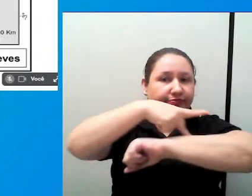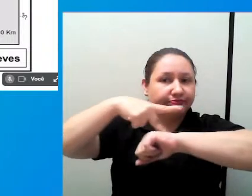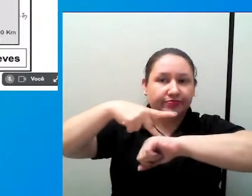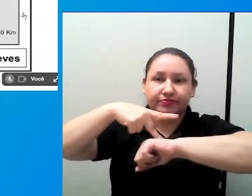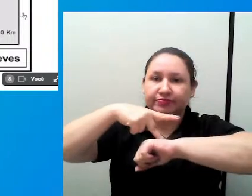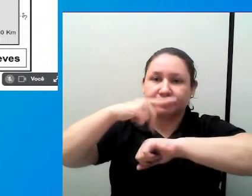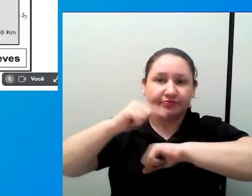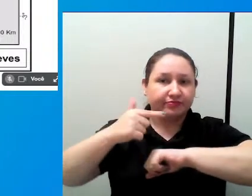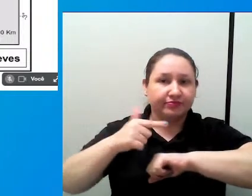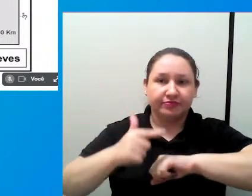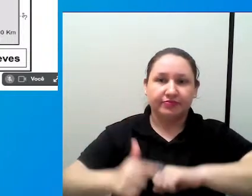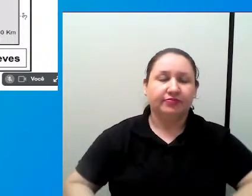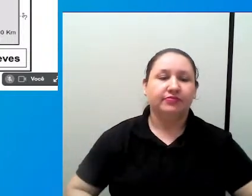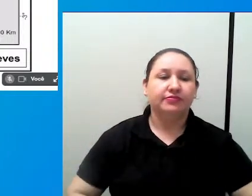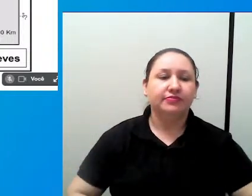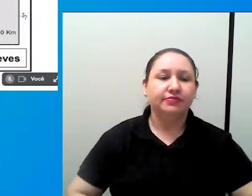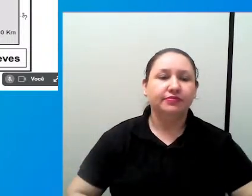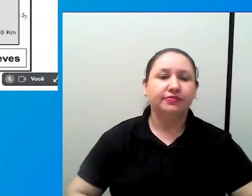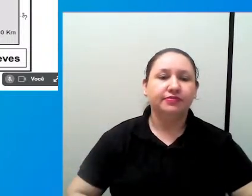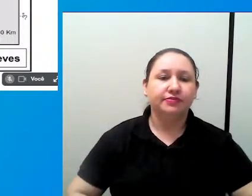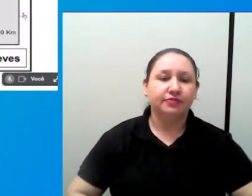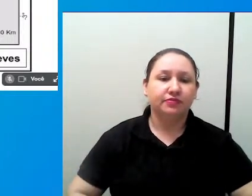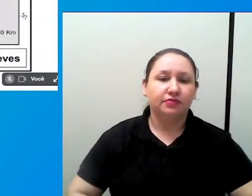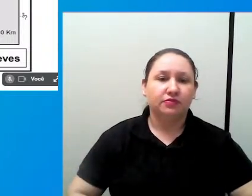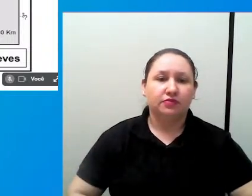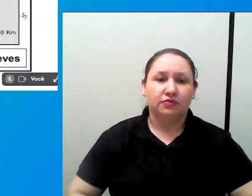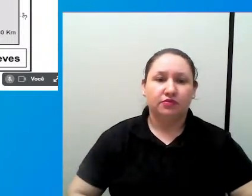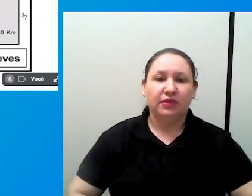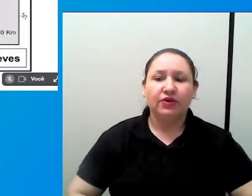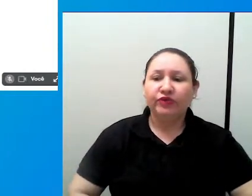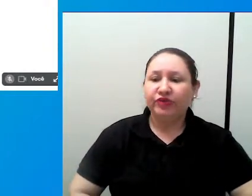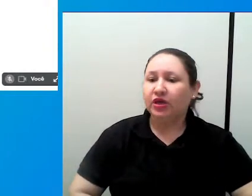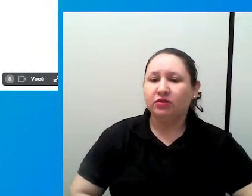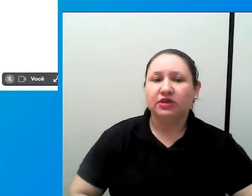nossa região. Então, temos essa questão.